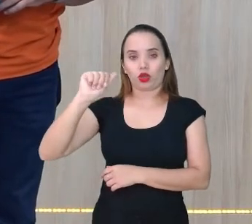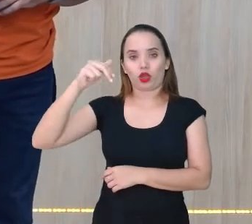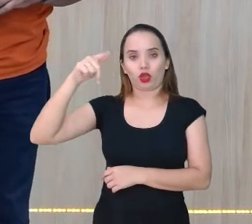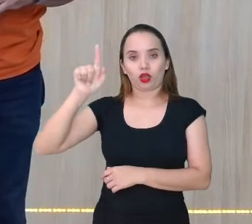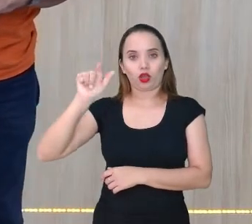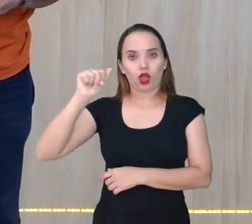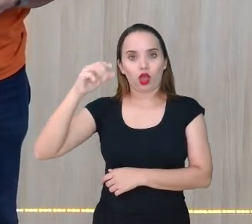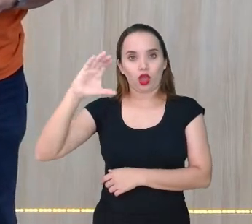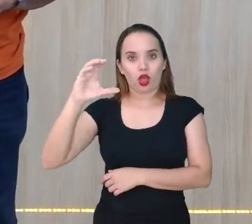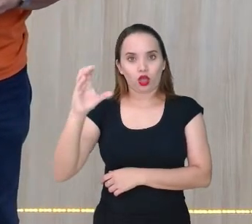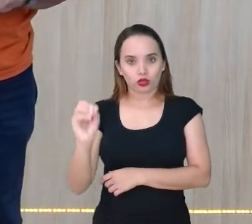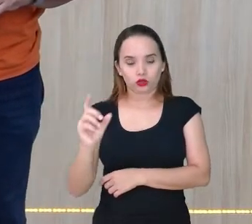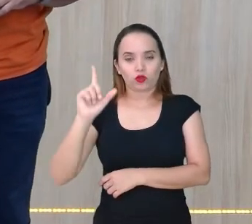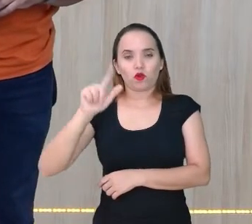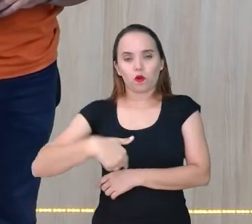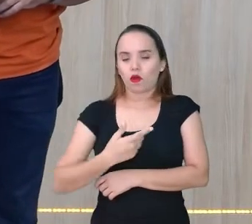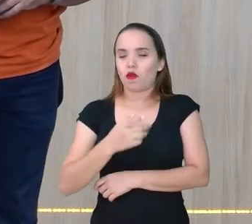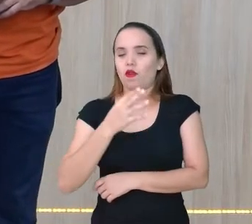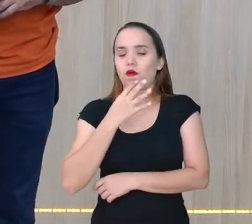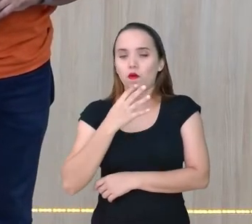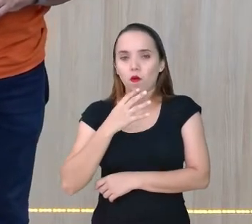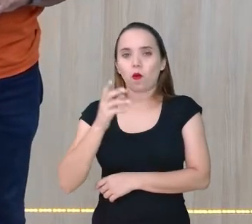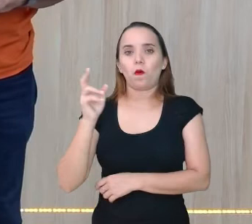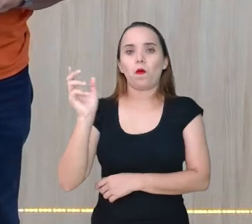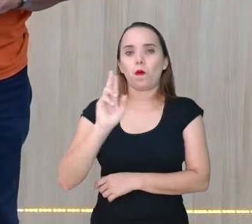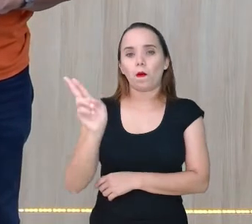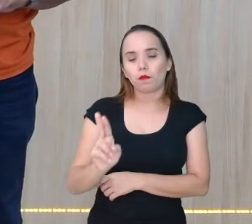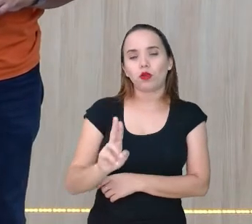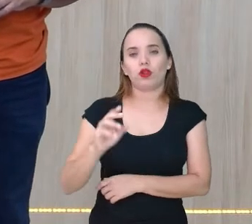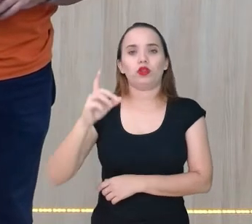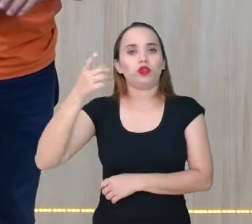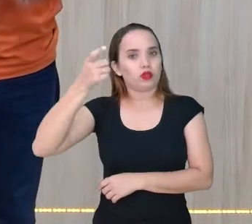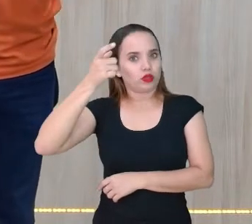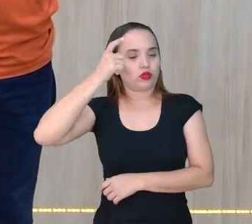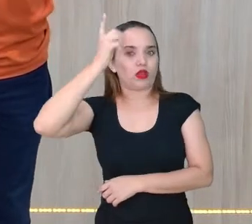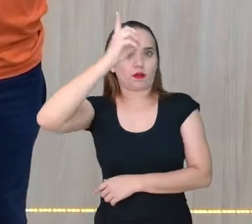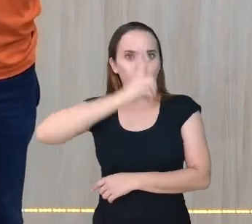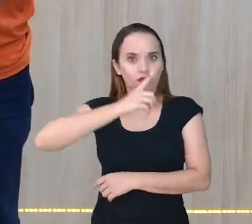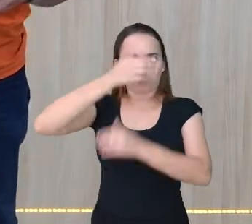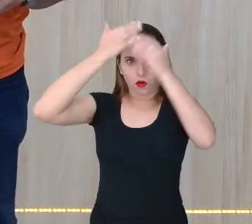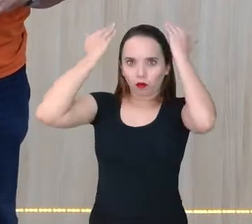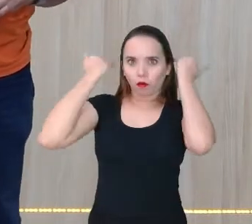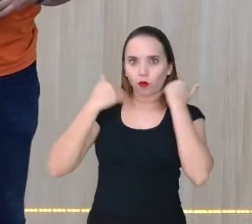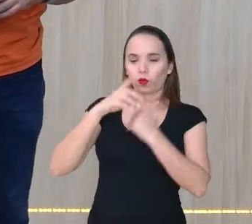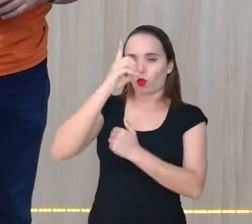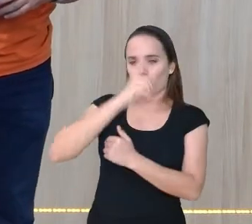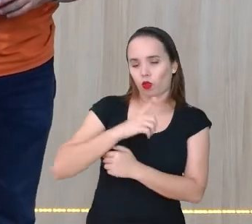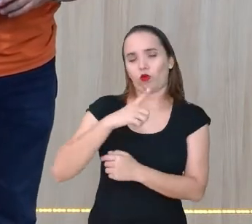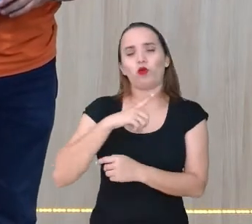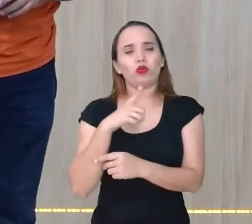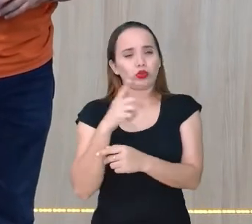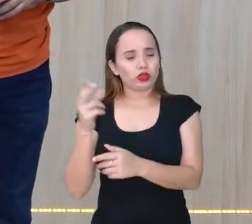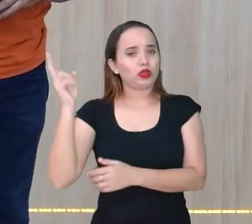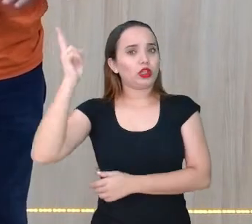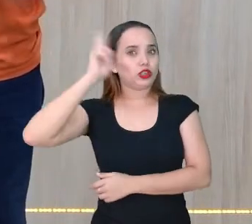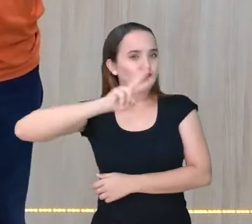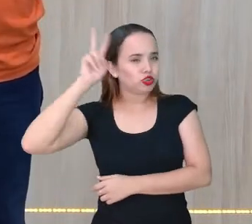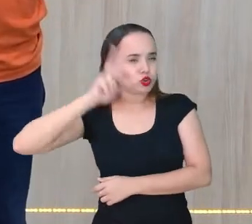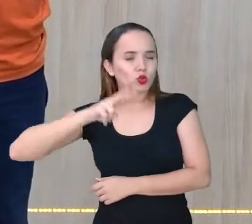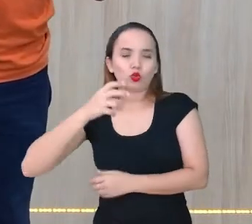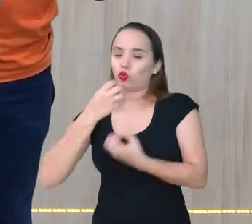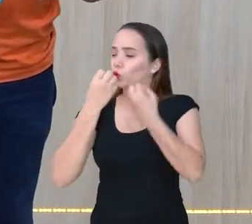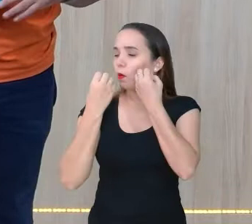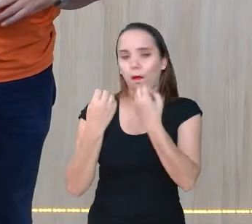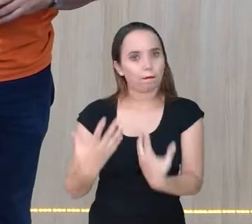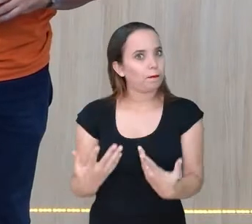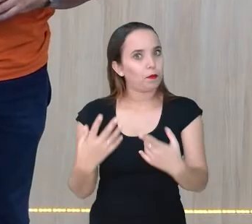é famoso, é um personagem da história real, não é? Então tem histórias aí não muito boas do General Custer com a expansão